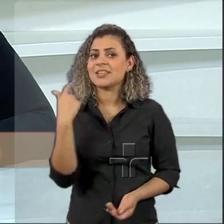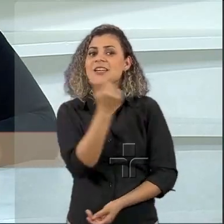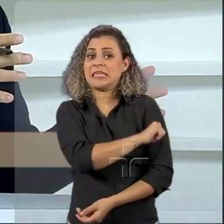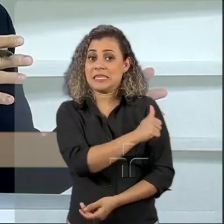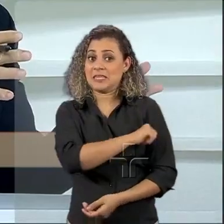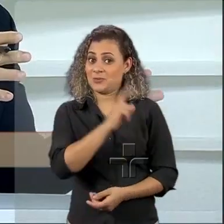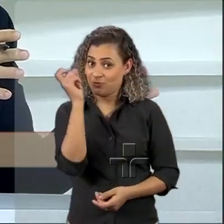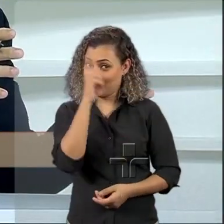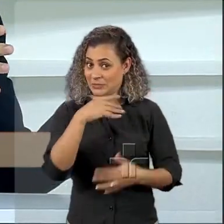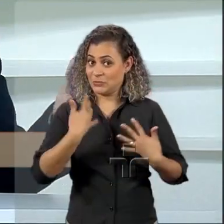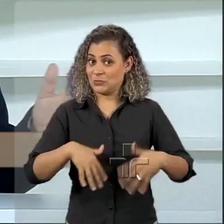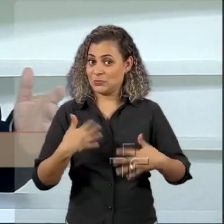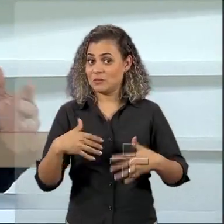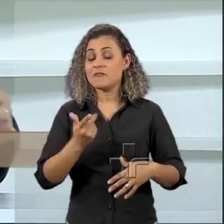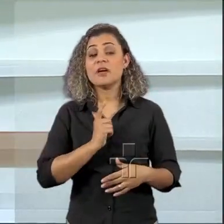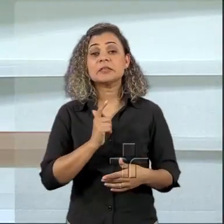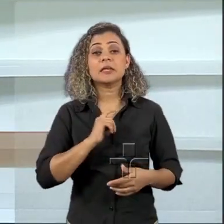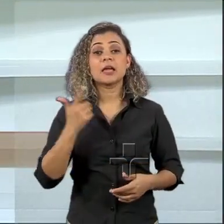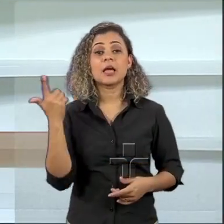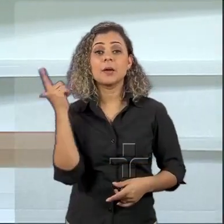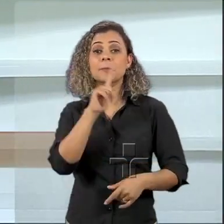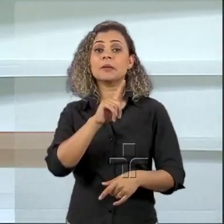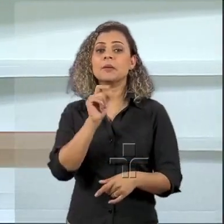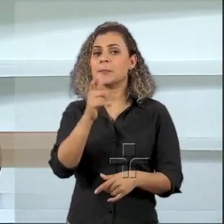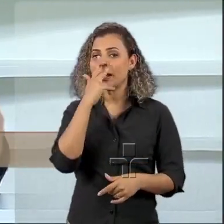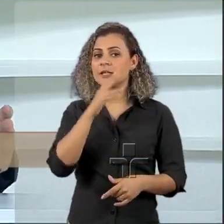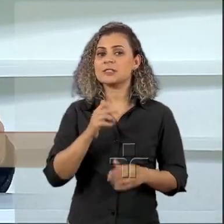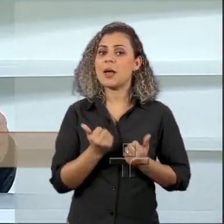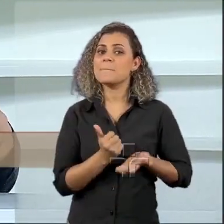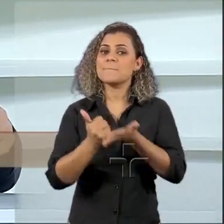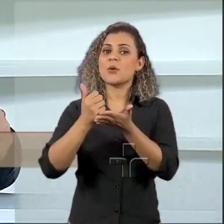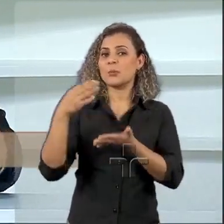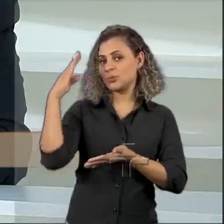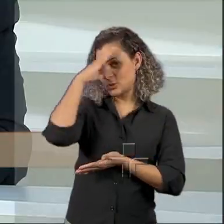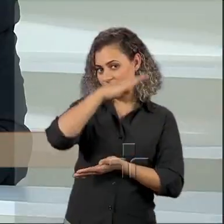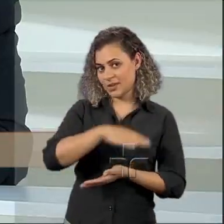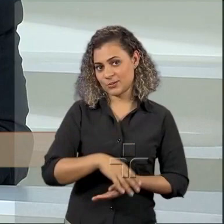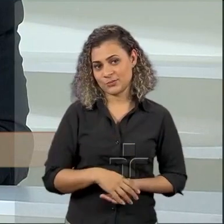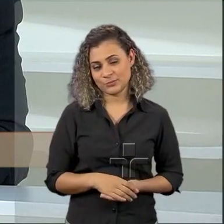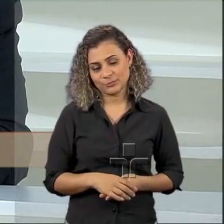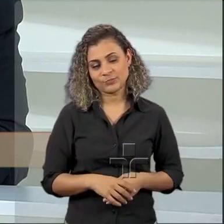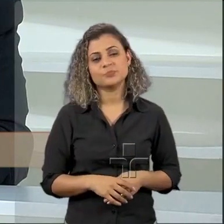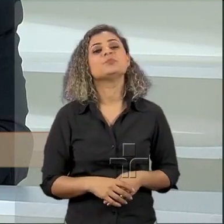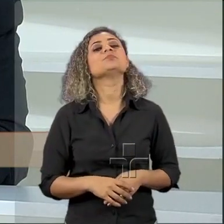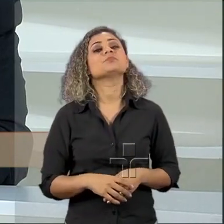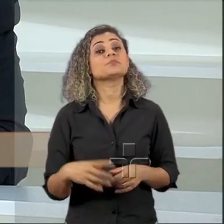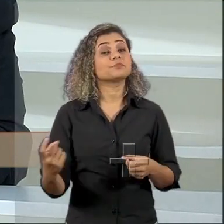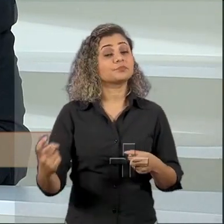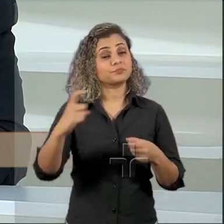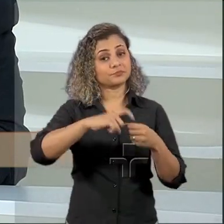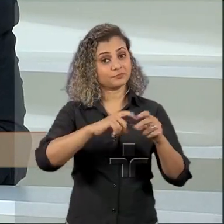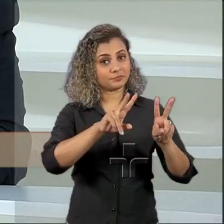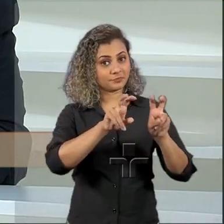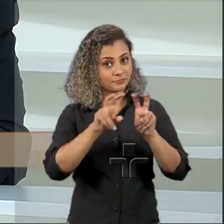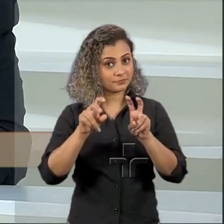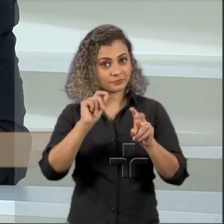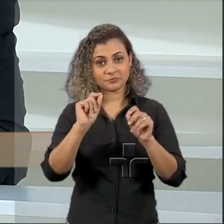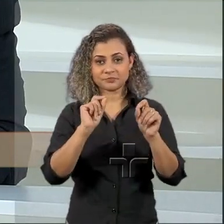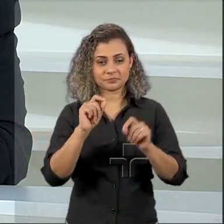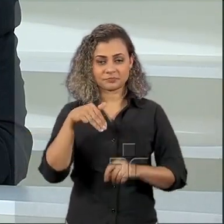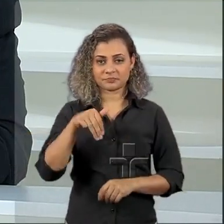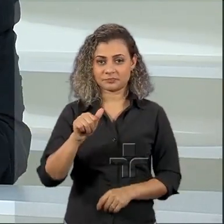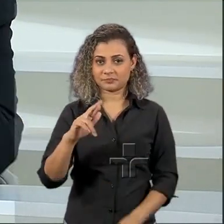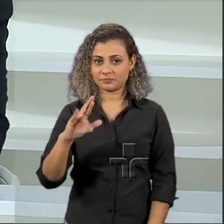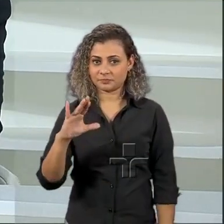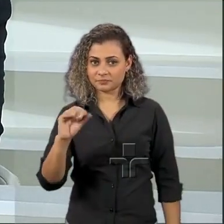os campeões bolsonaristas e os menos bolsonaristas. O que pode acontecer, campo voltando para a questão do Marcos,